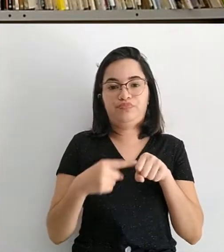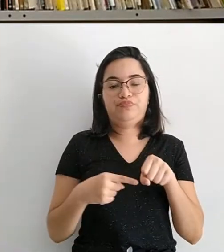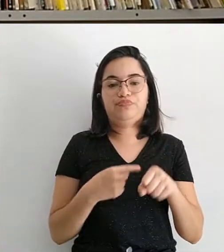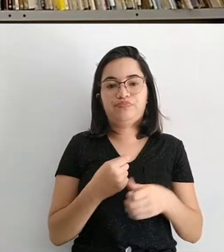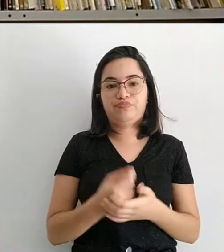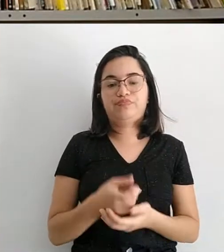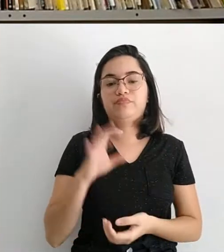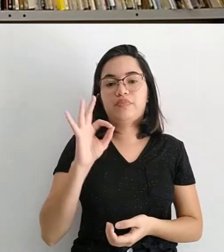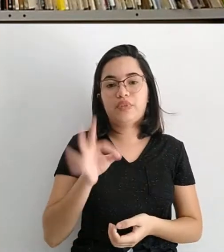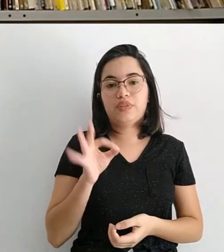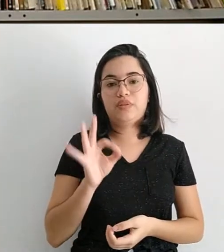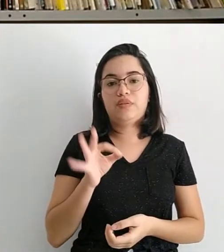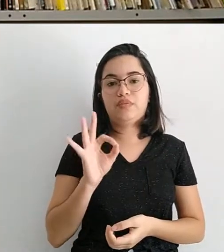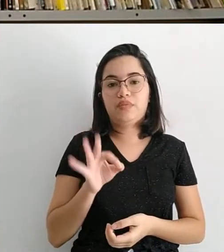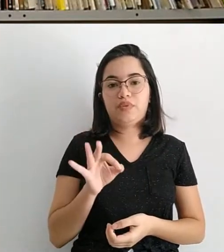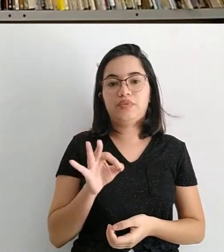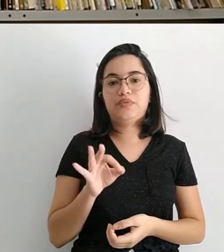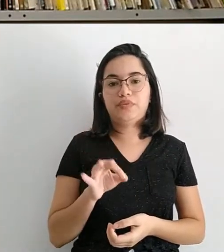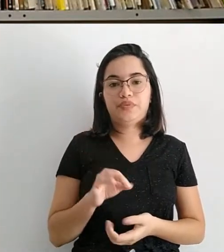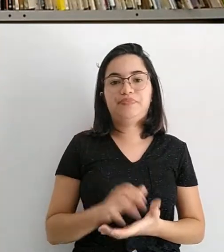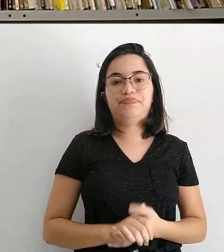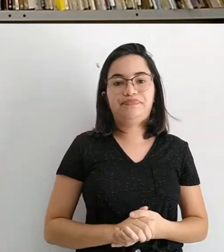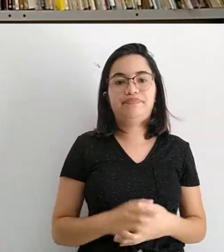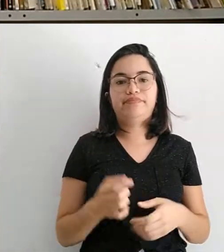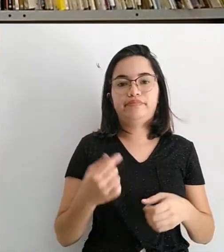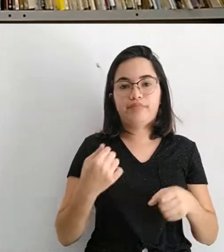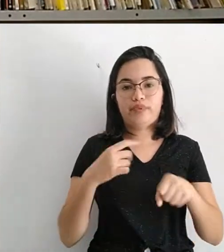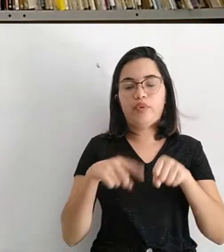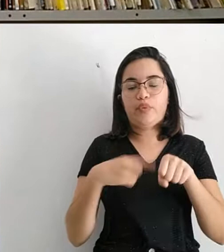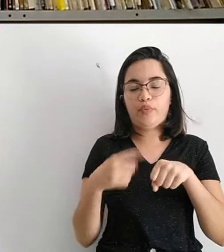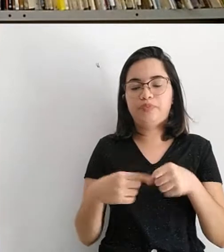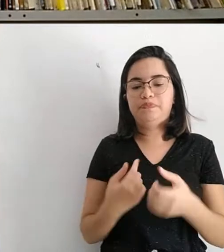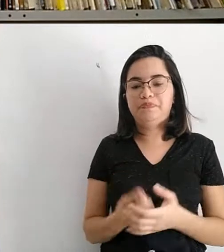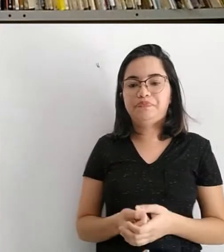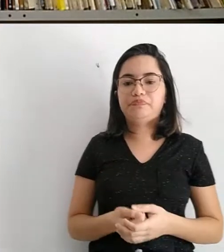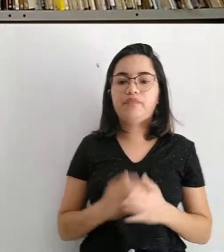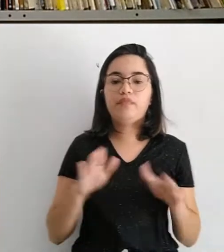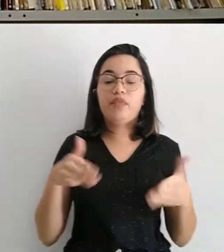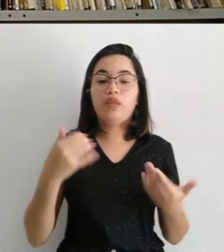Loucos, certamente iríamos nos tornar. Então, para Spurgeon,